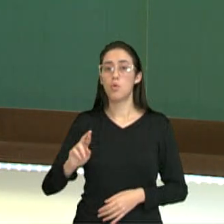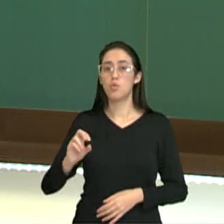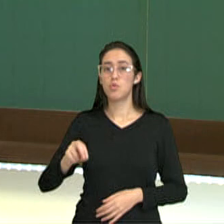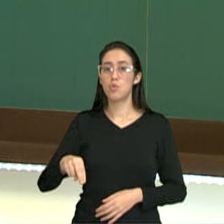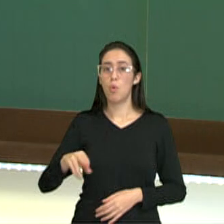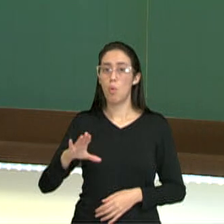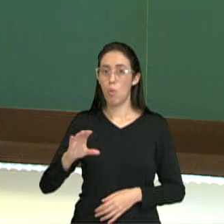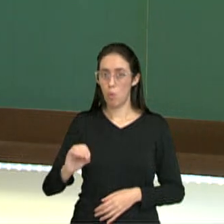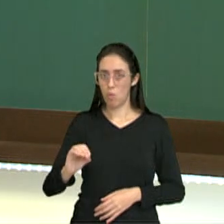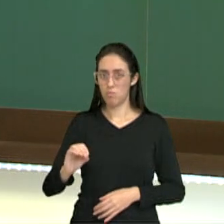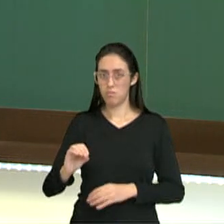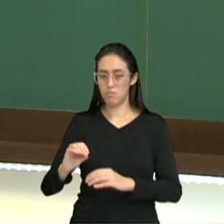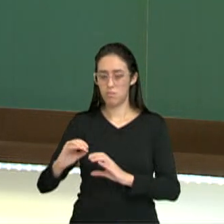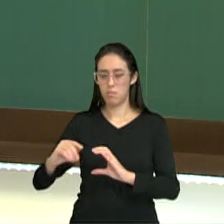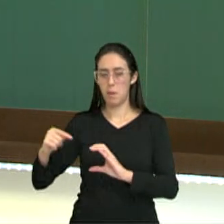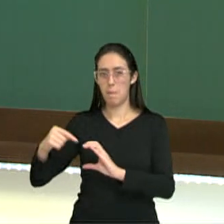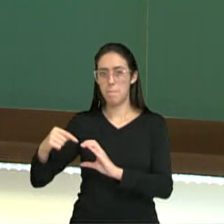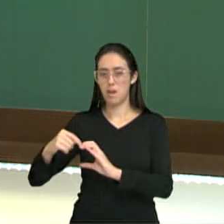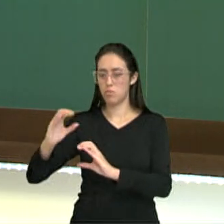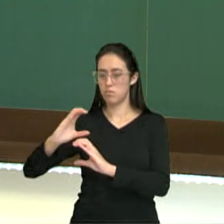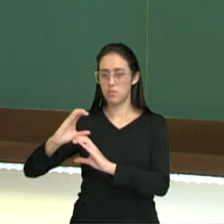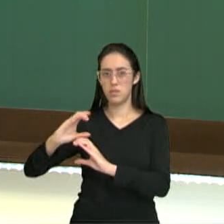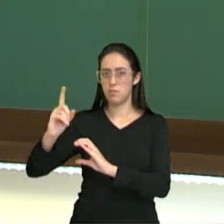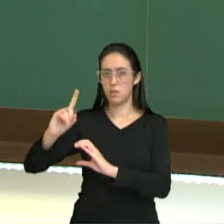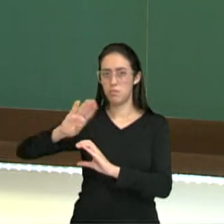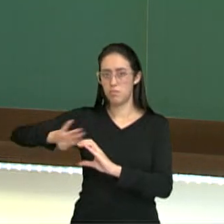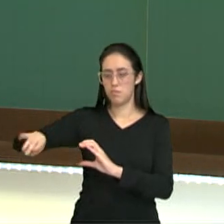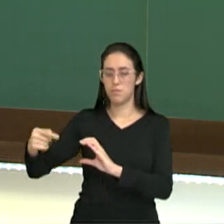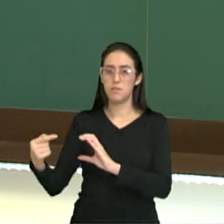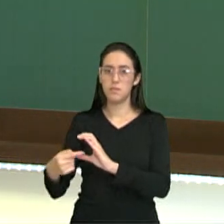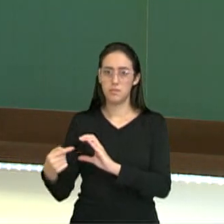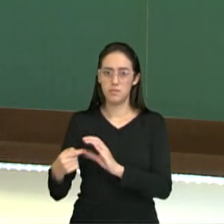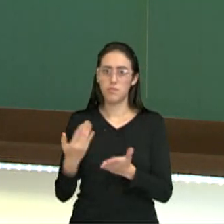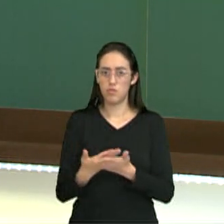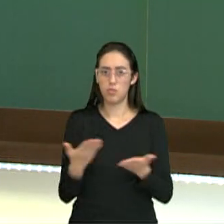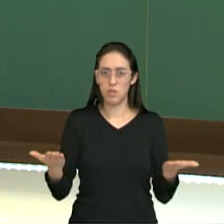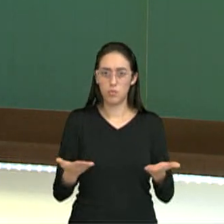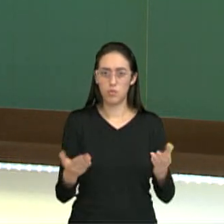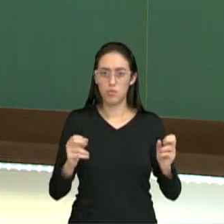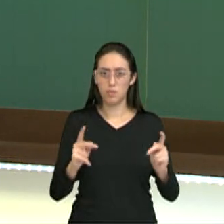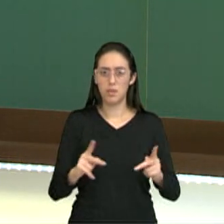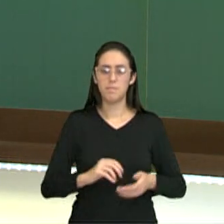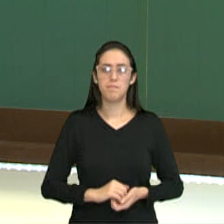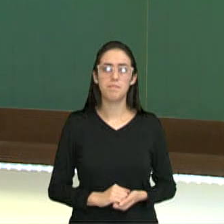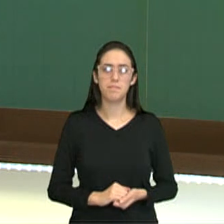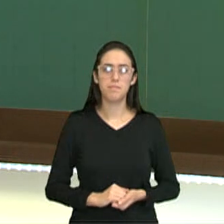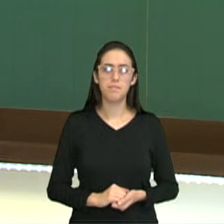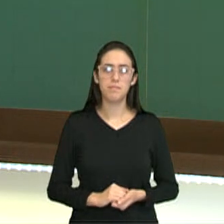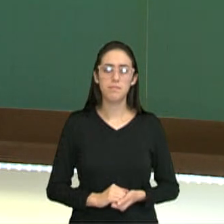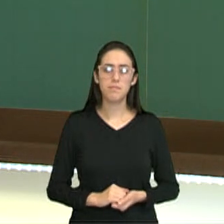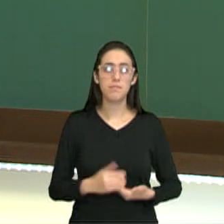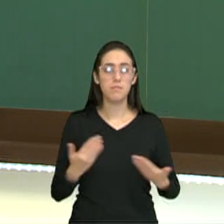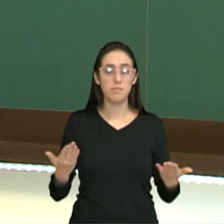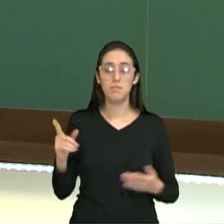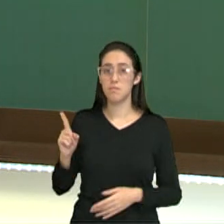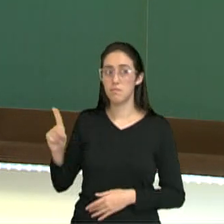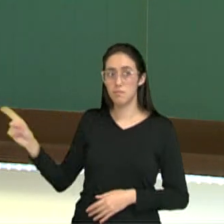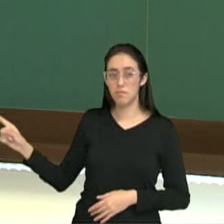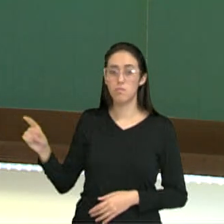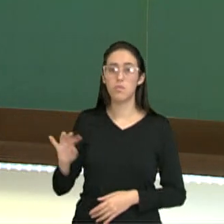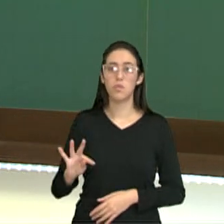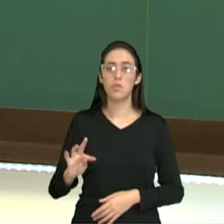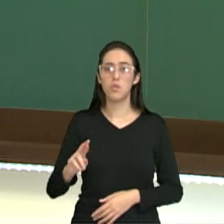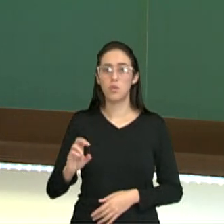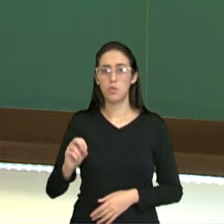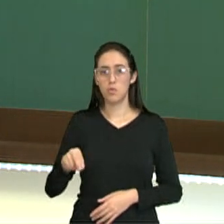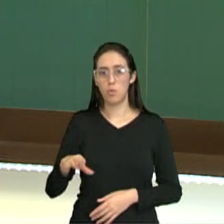tronco de cone, que é essa parte que resta da parte de baixo. Tranquilo? Então, continuando. Nesse tronco de cone, nós